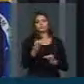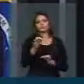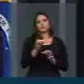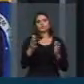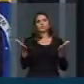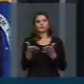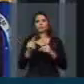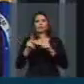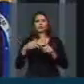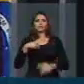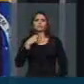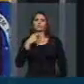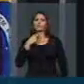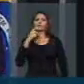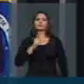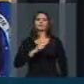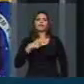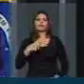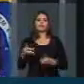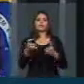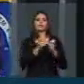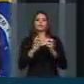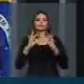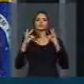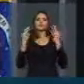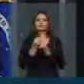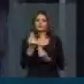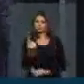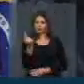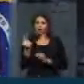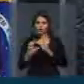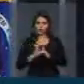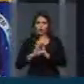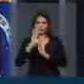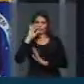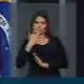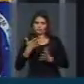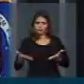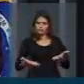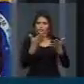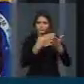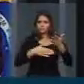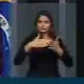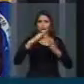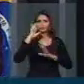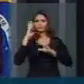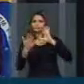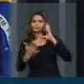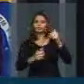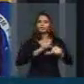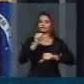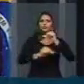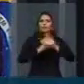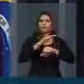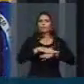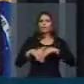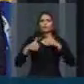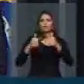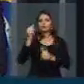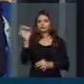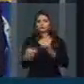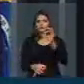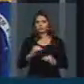panaceia. Ele não é, e ele não, sozinho não vai conseguir promover todas as alterações para uma melhoria da